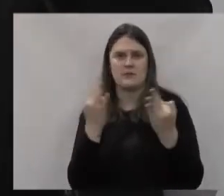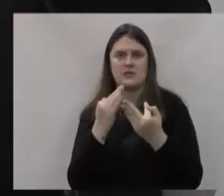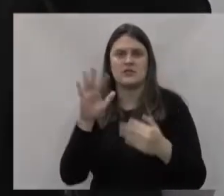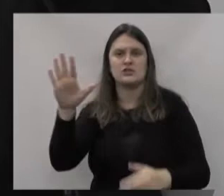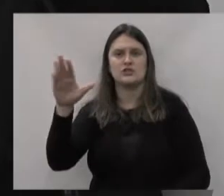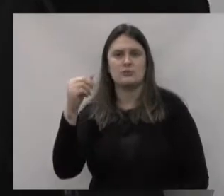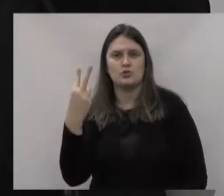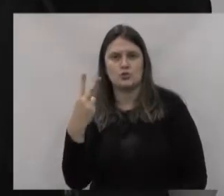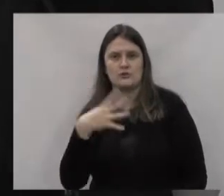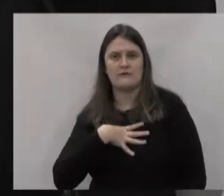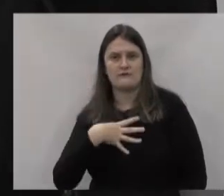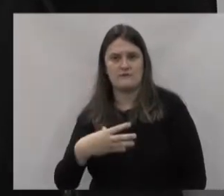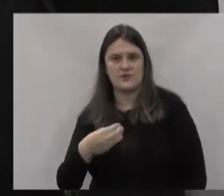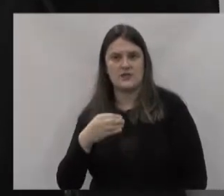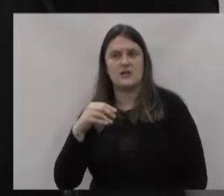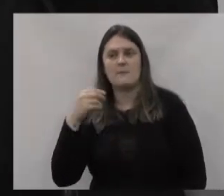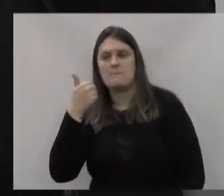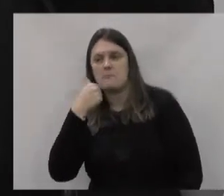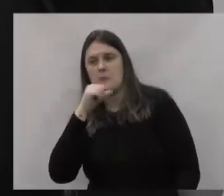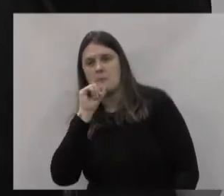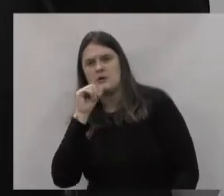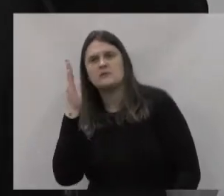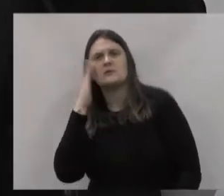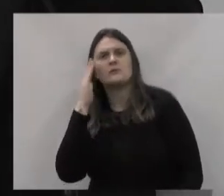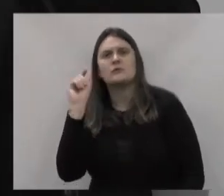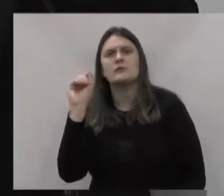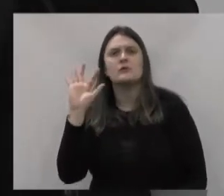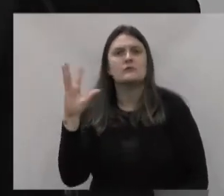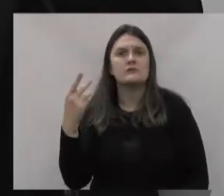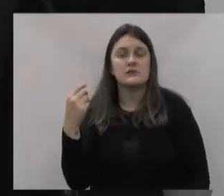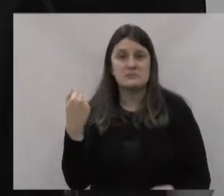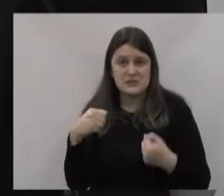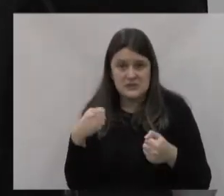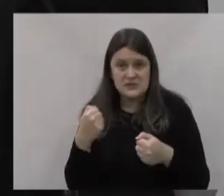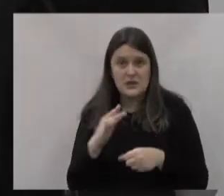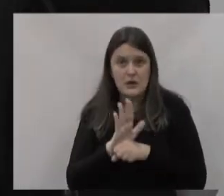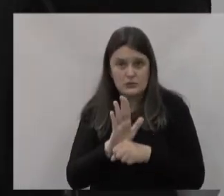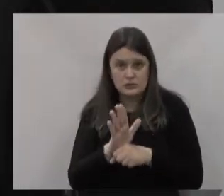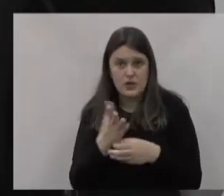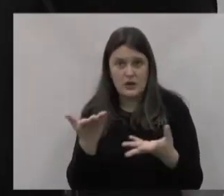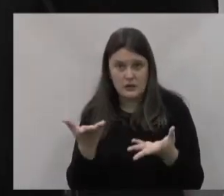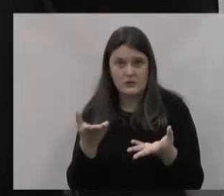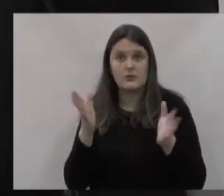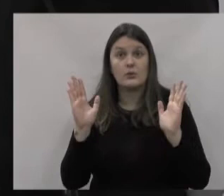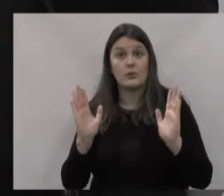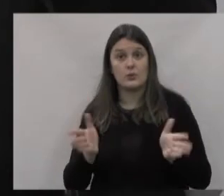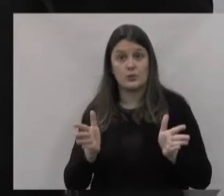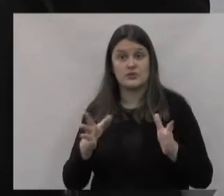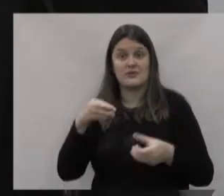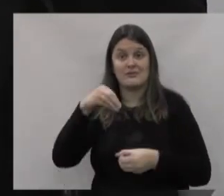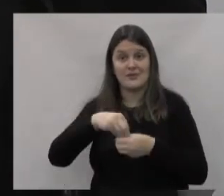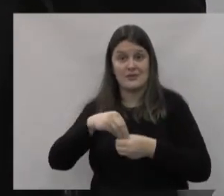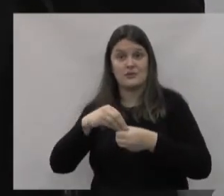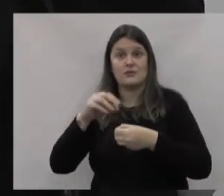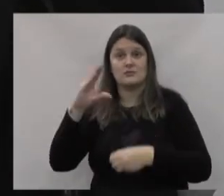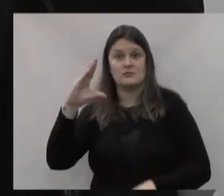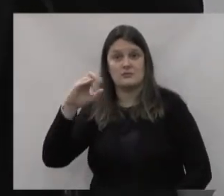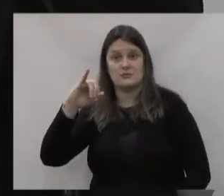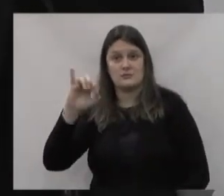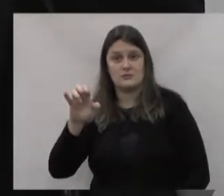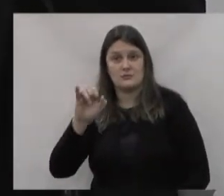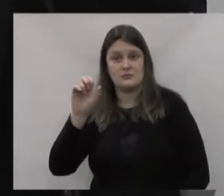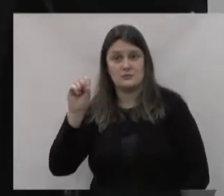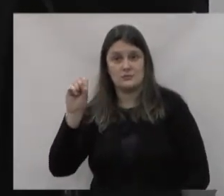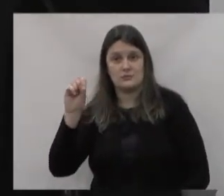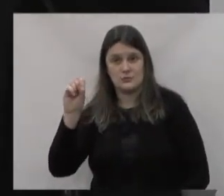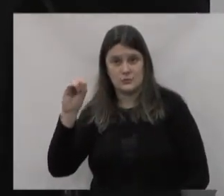2 filhas mais a mãe, para saber o que estava acontecendo e o que ela precisava de ajuda. Então, assim, hoje, dentro do Sejusc, nós conseguimos fazer